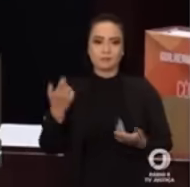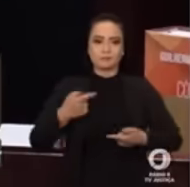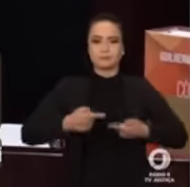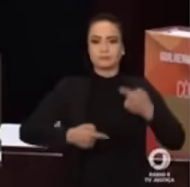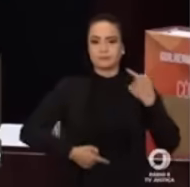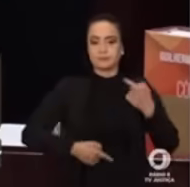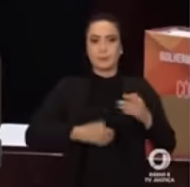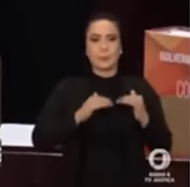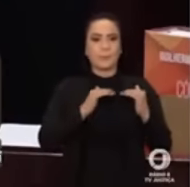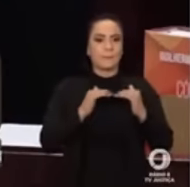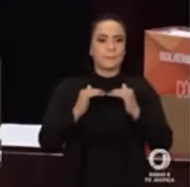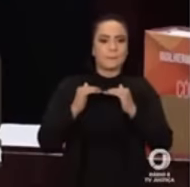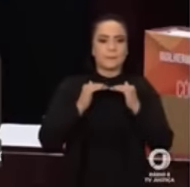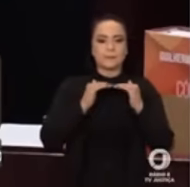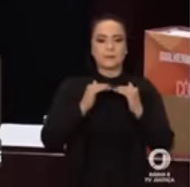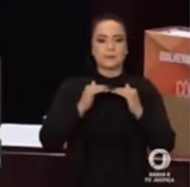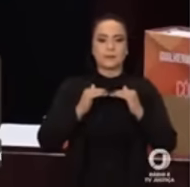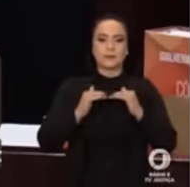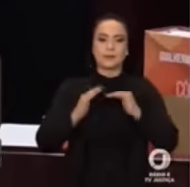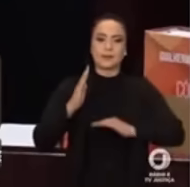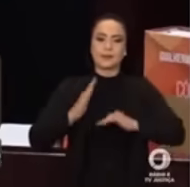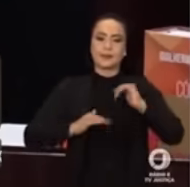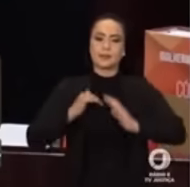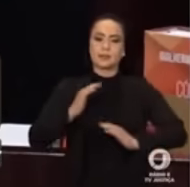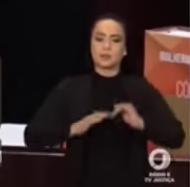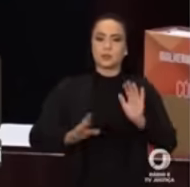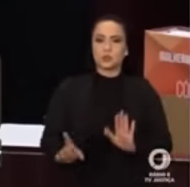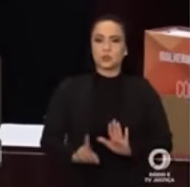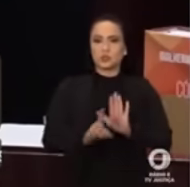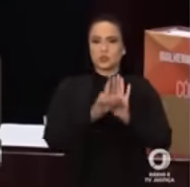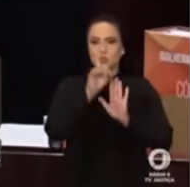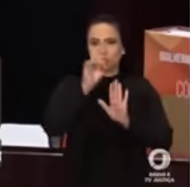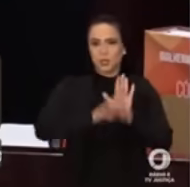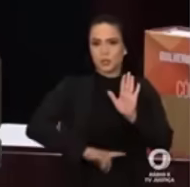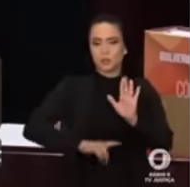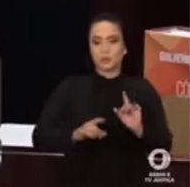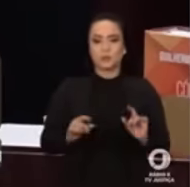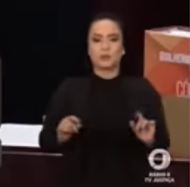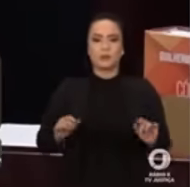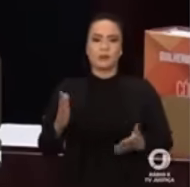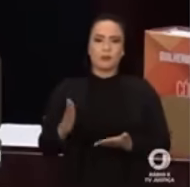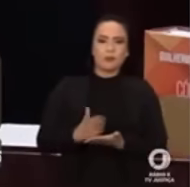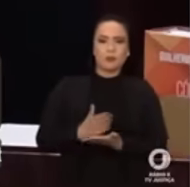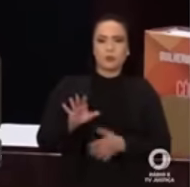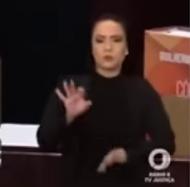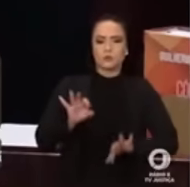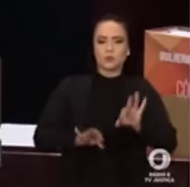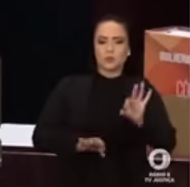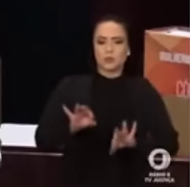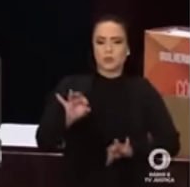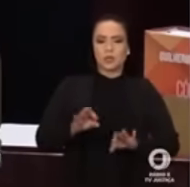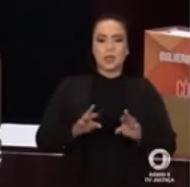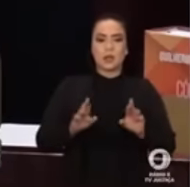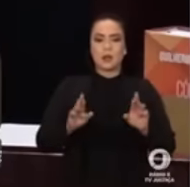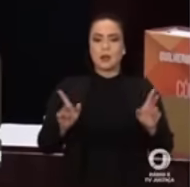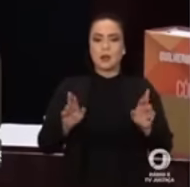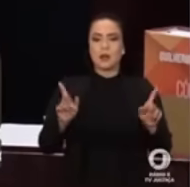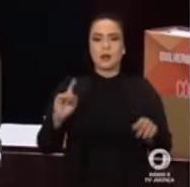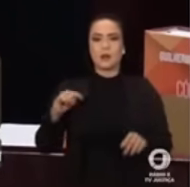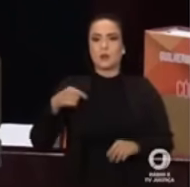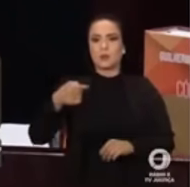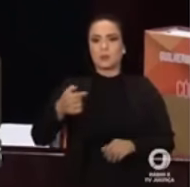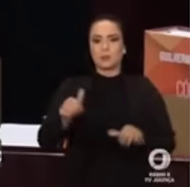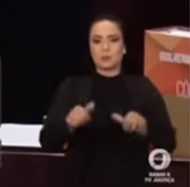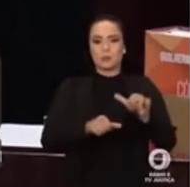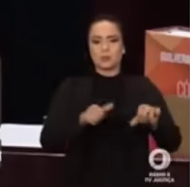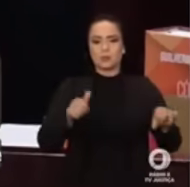até da igualdade na aplicação do direito, que alguns fossem julgados não depois da mudança e